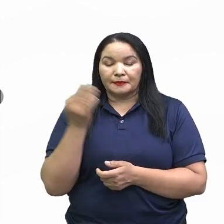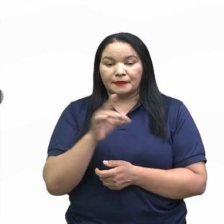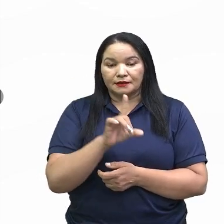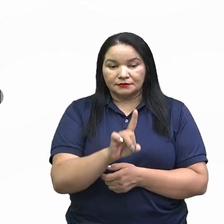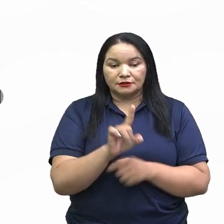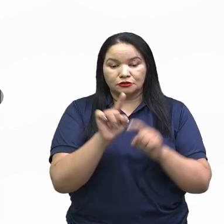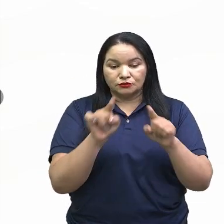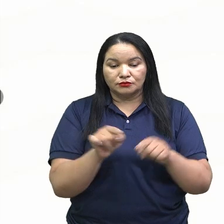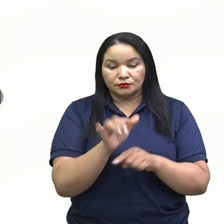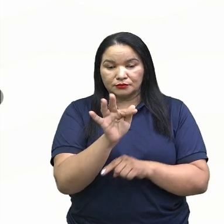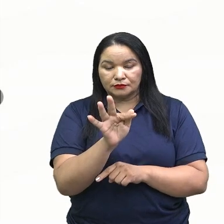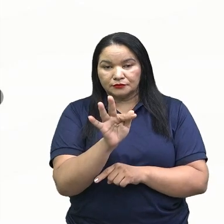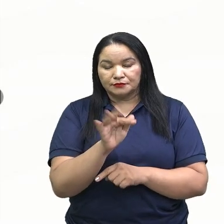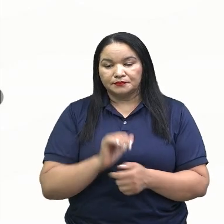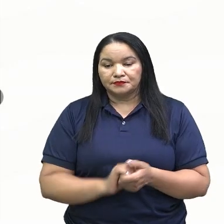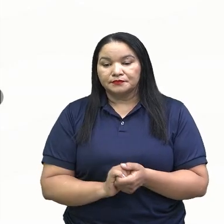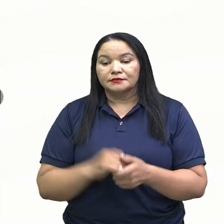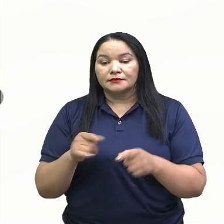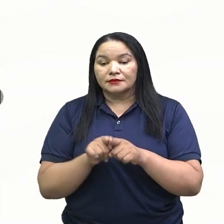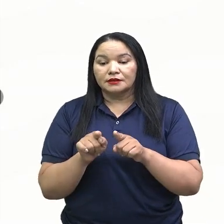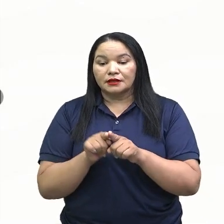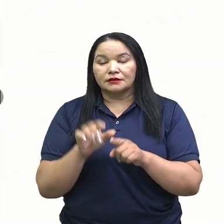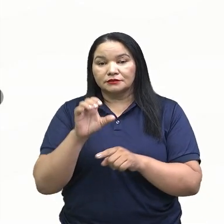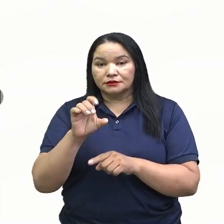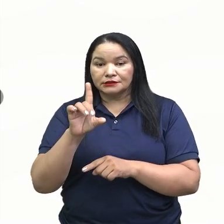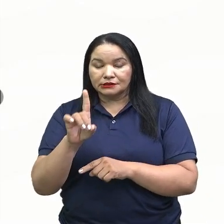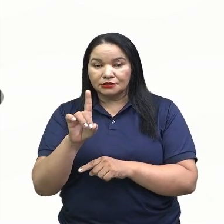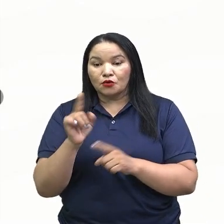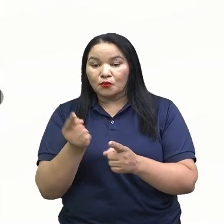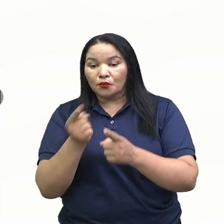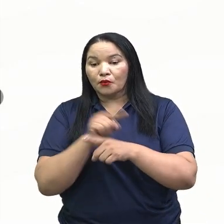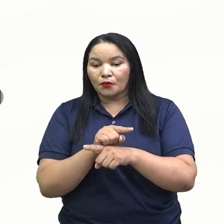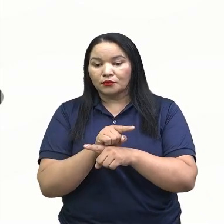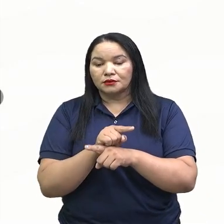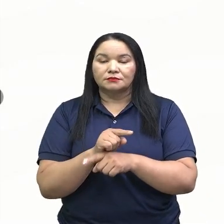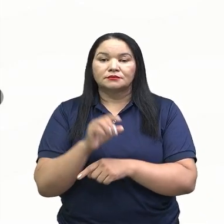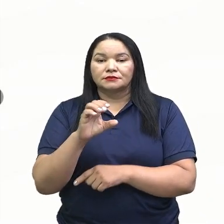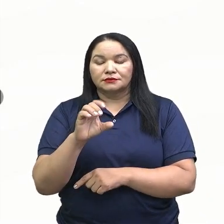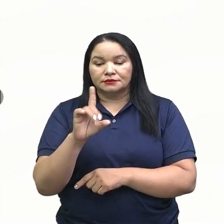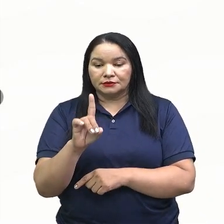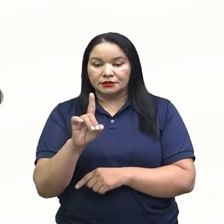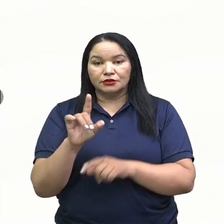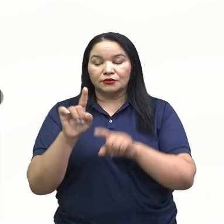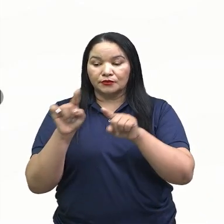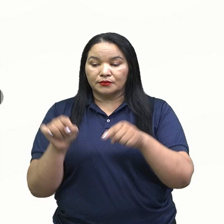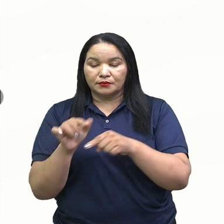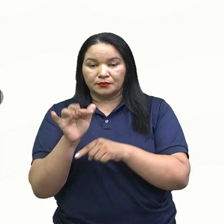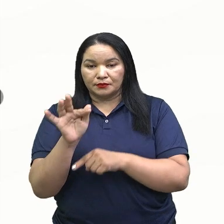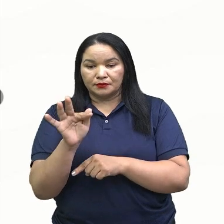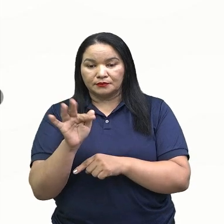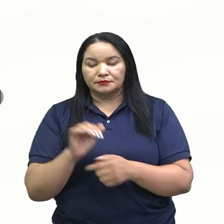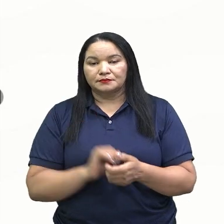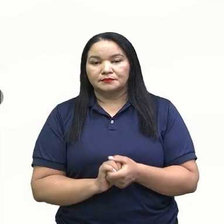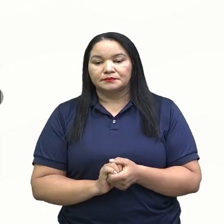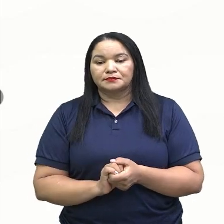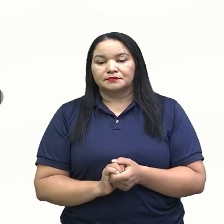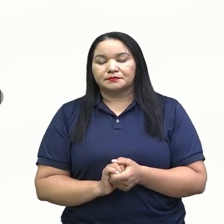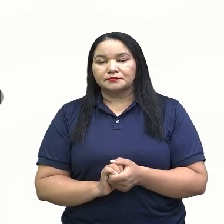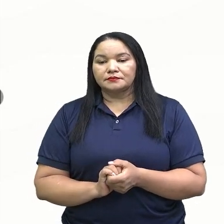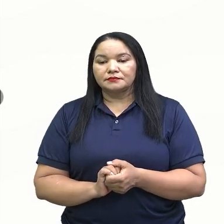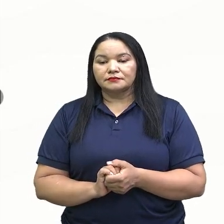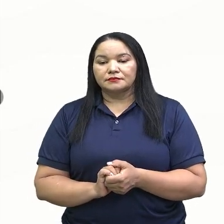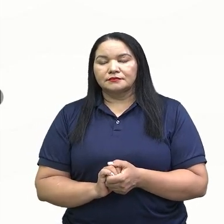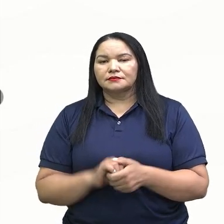aí, avançando, o contradomínio. O conjunto B é chamado de contradomínio da função F.